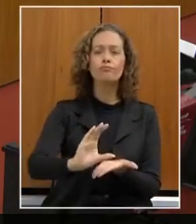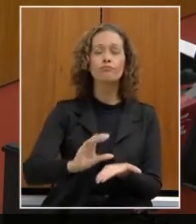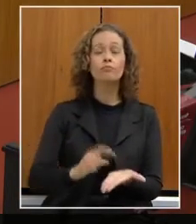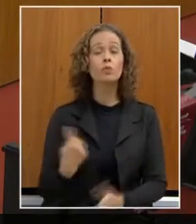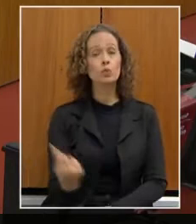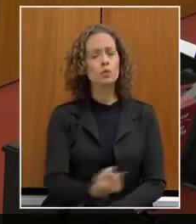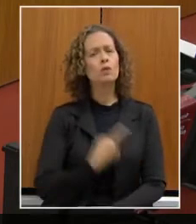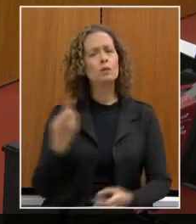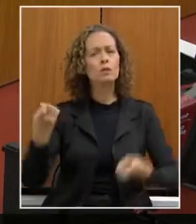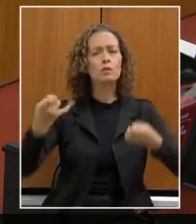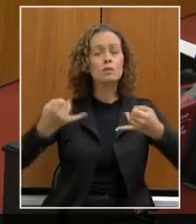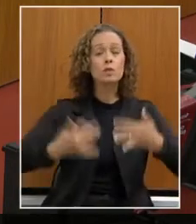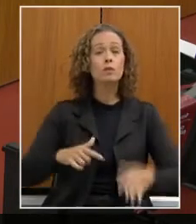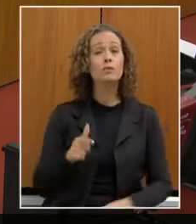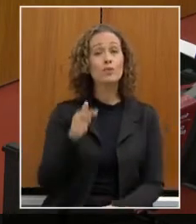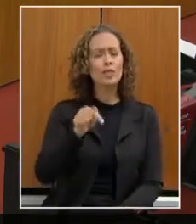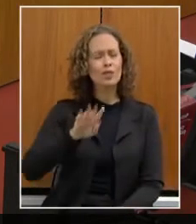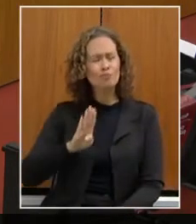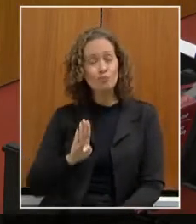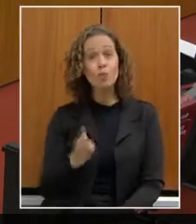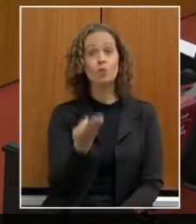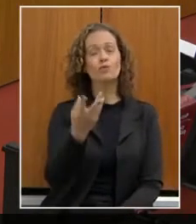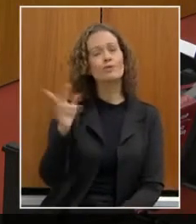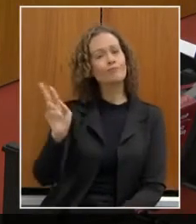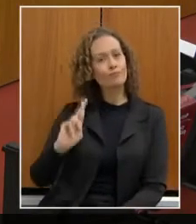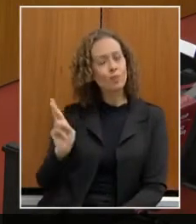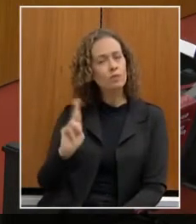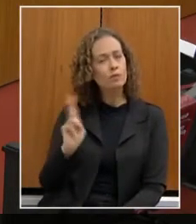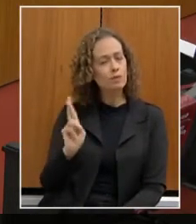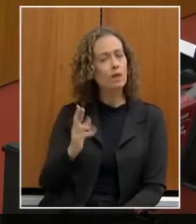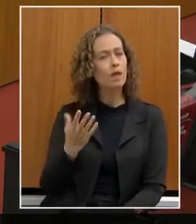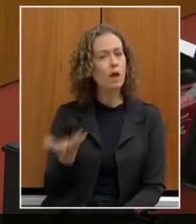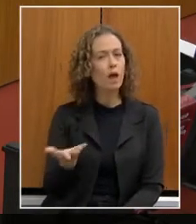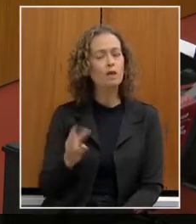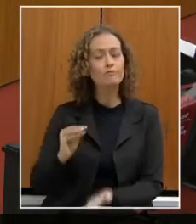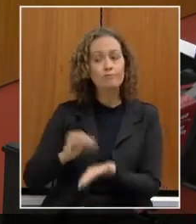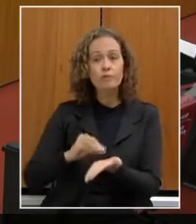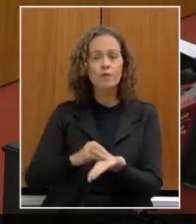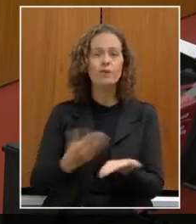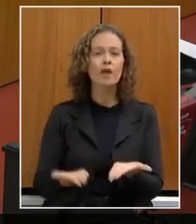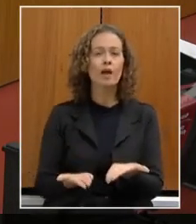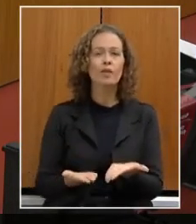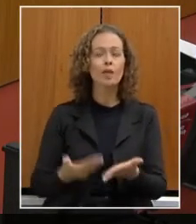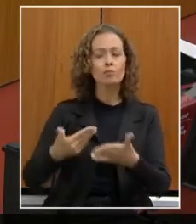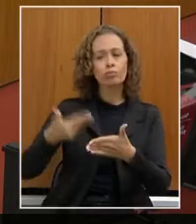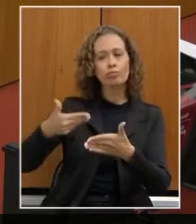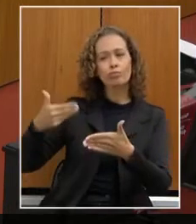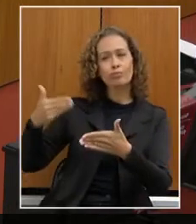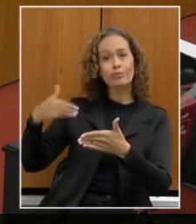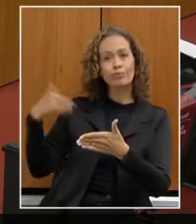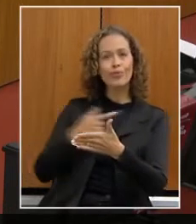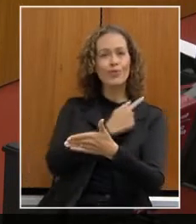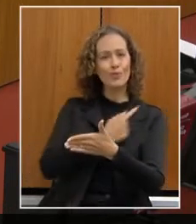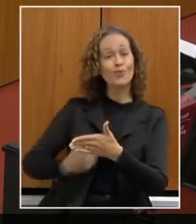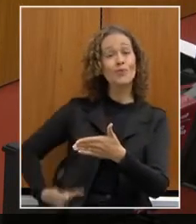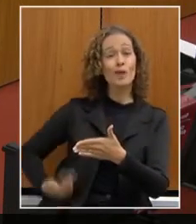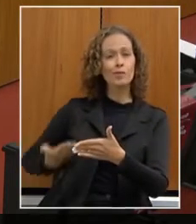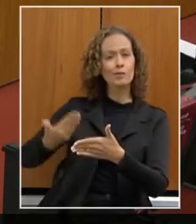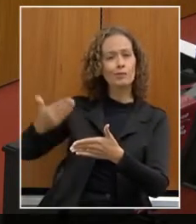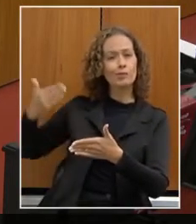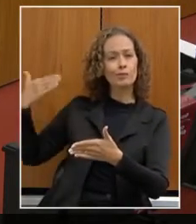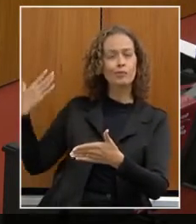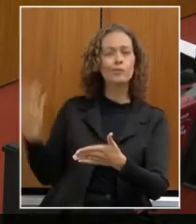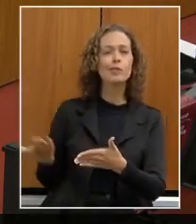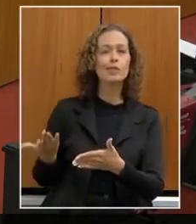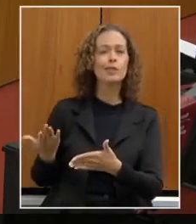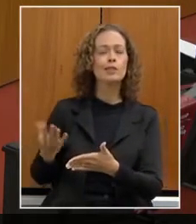estamos falando aí de 7 bilhões de reais que ficaram de governos passados, e ficaram com o